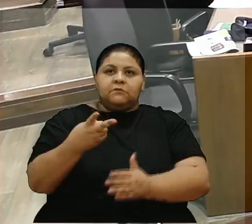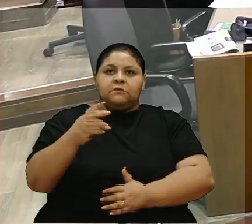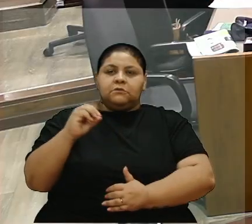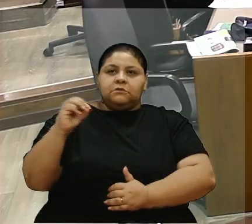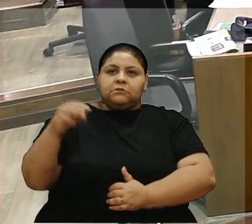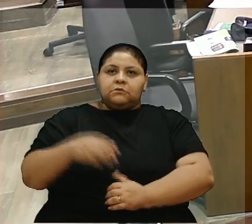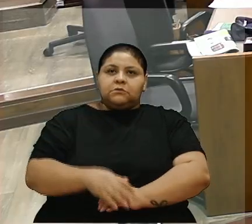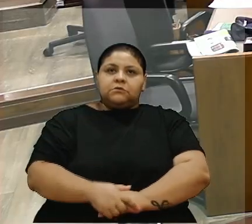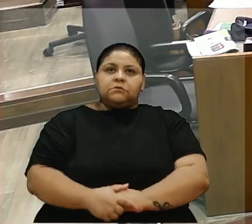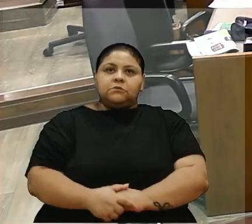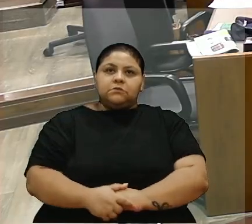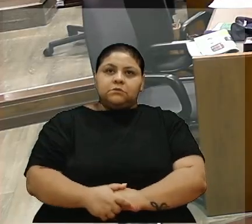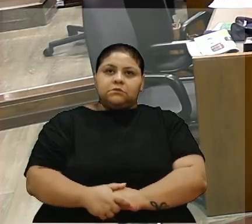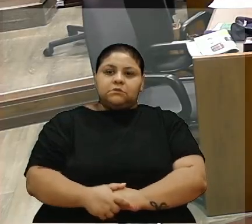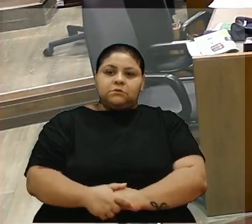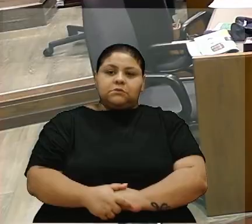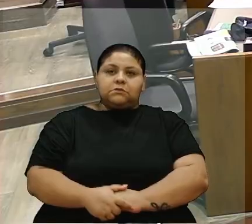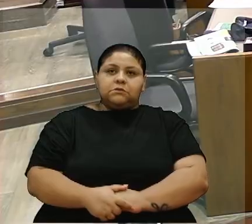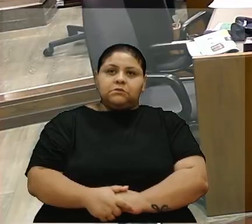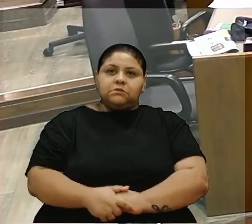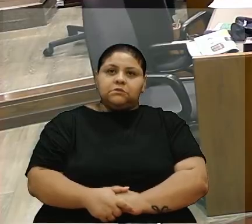minutos.